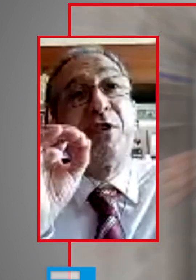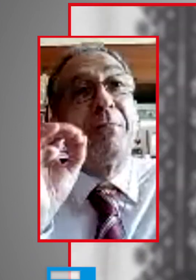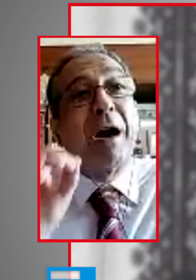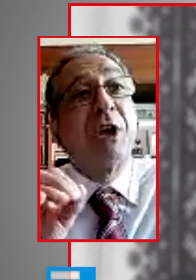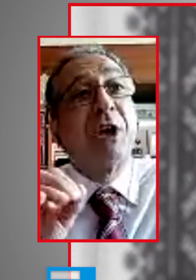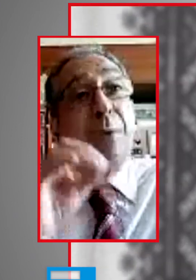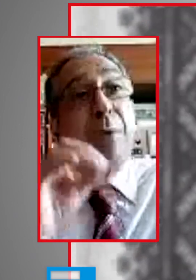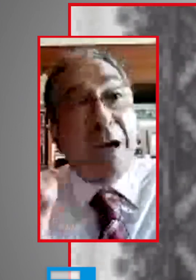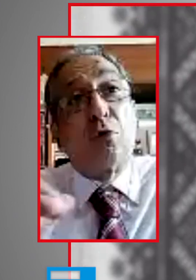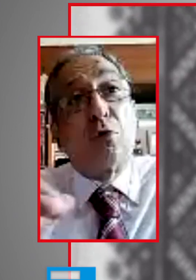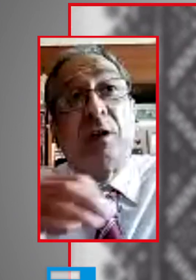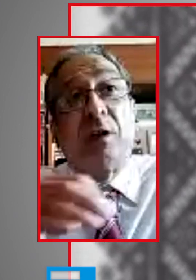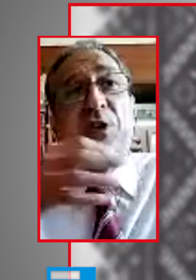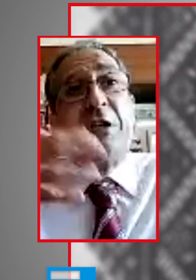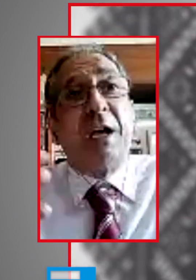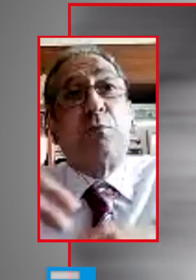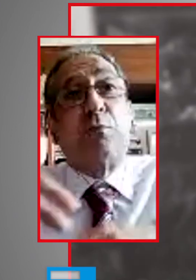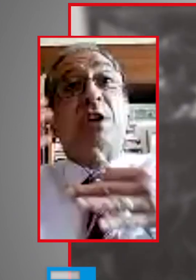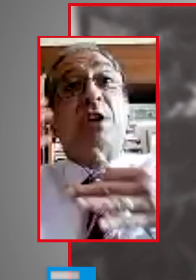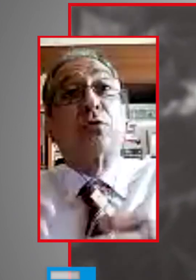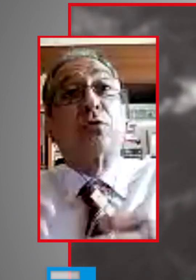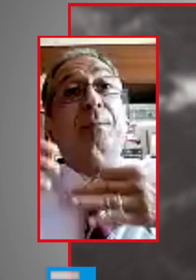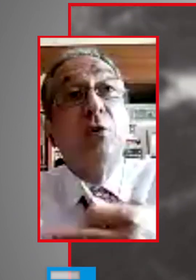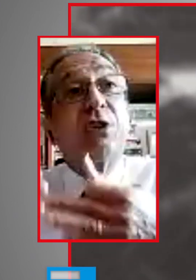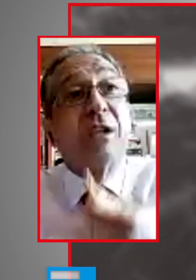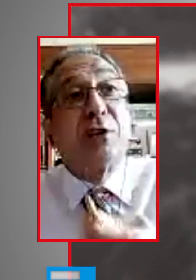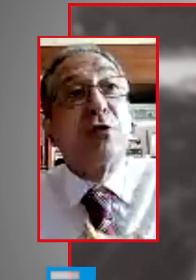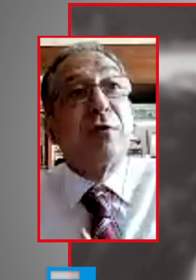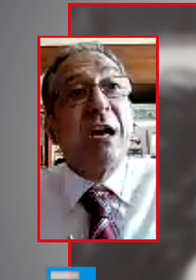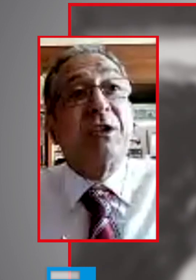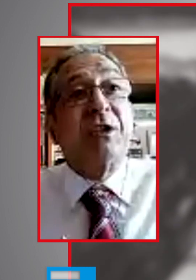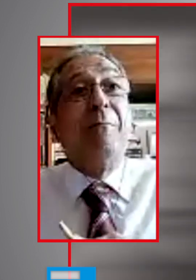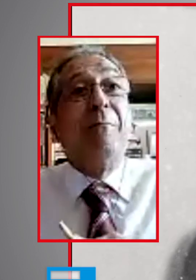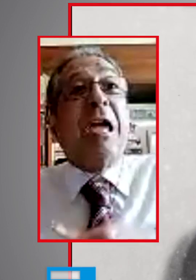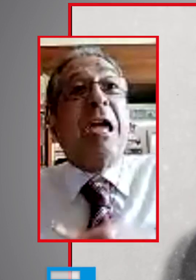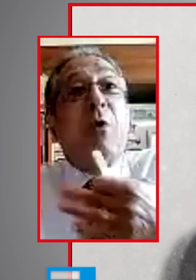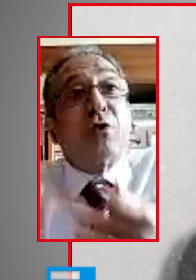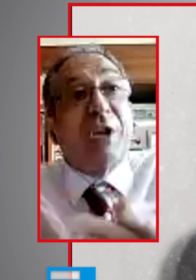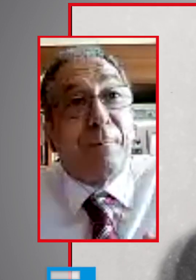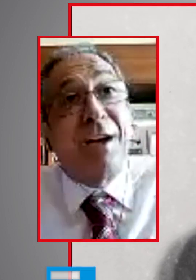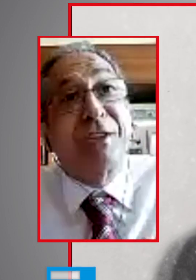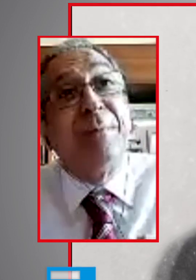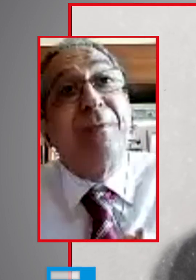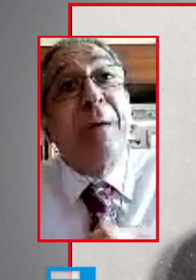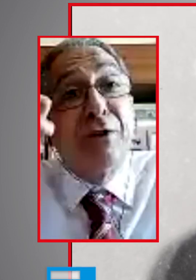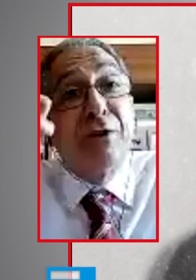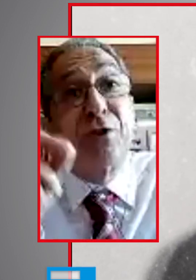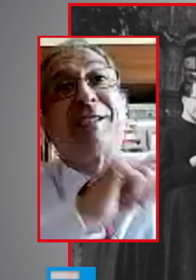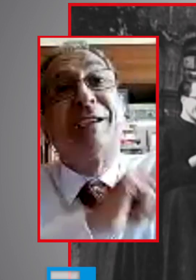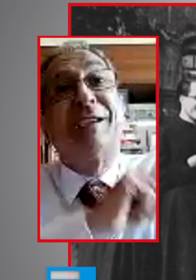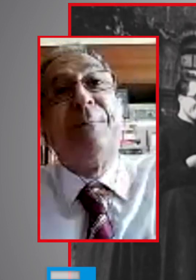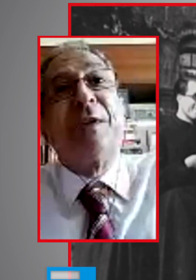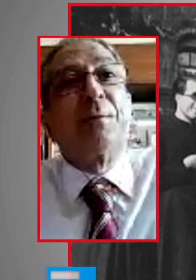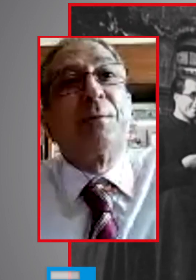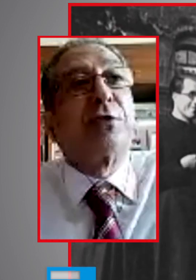fazer mais pela paz do que muitas cimeiras, muitos encontros e muitas declarações oficiais. Mas enquanto não chega à paz, é preciso não